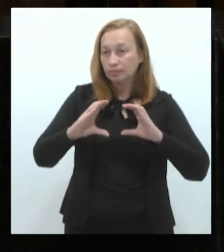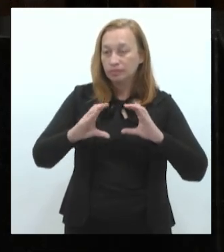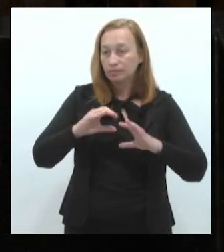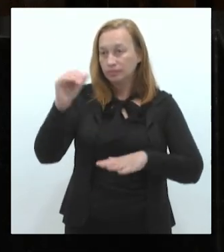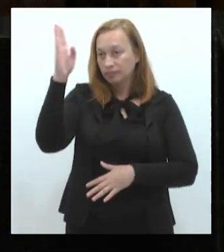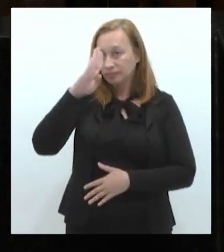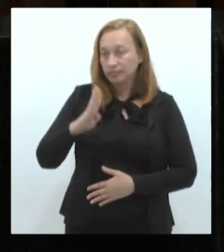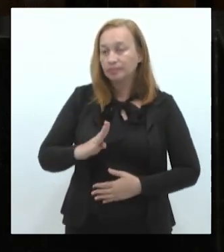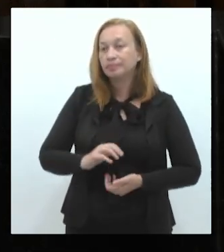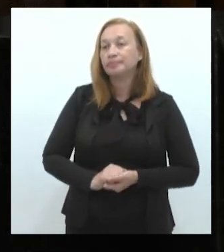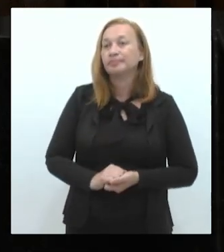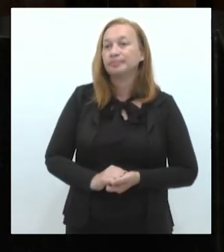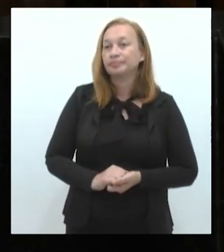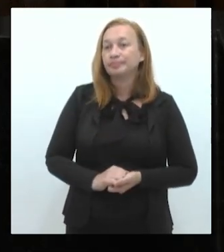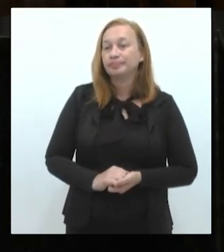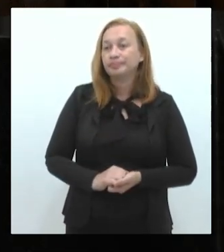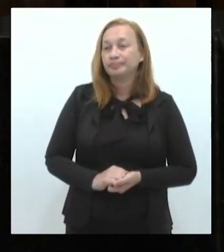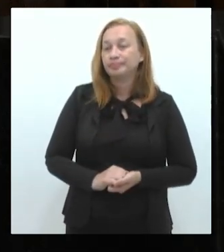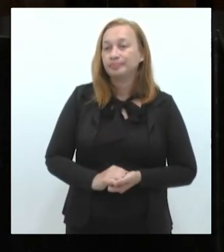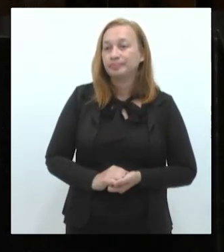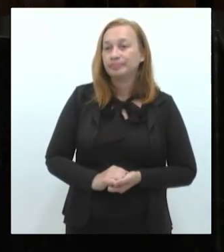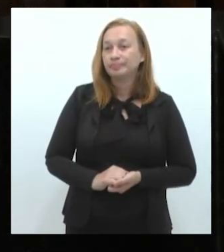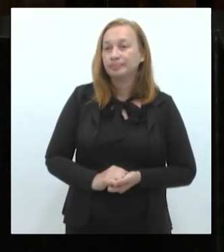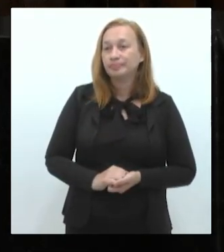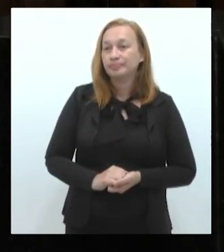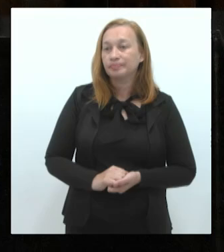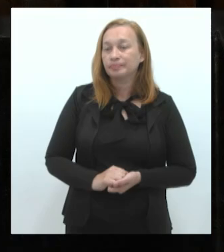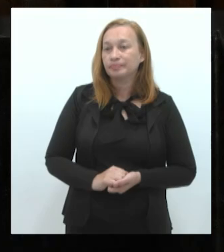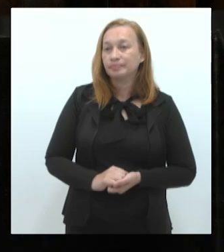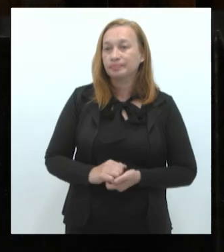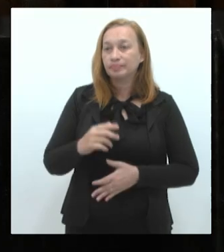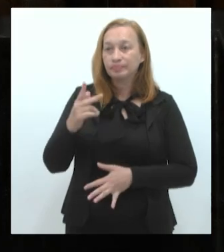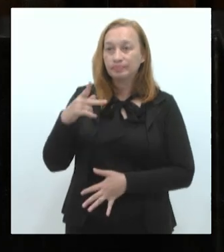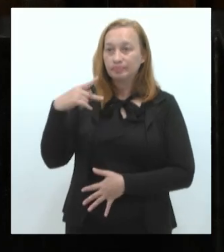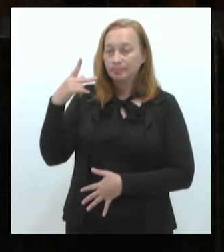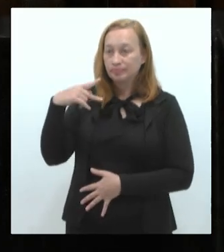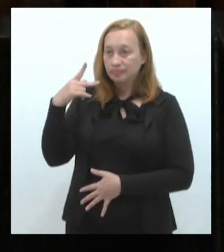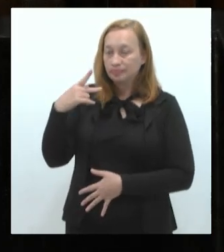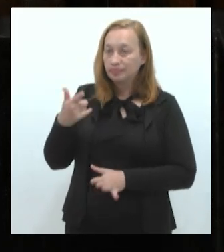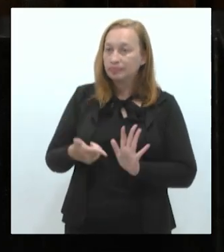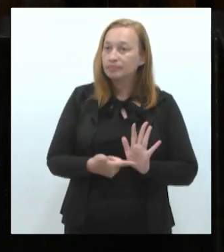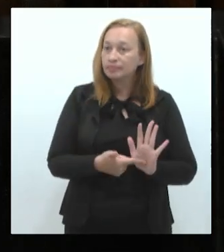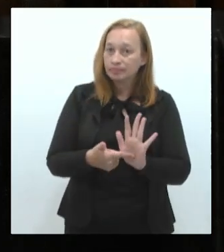brasileiros, que demonstraram as políticas e que